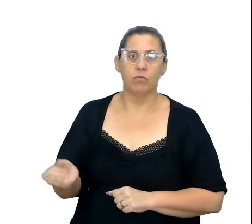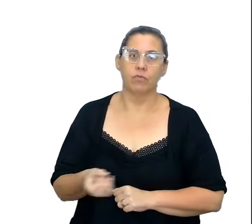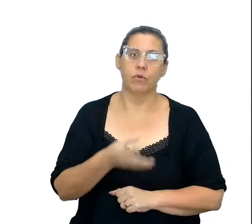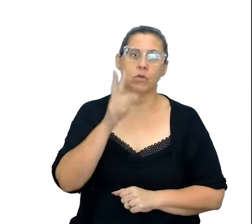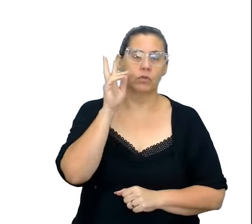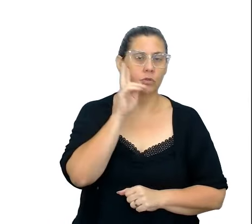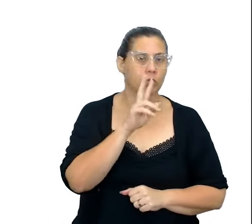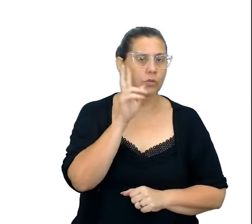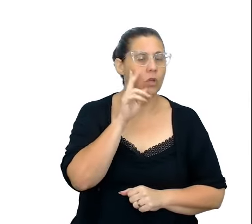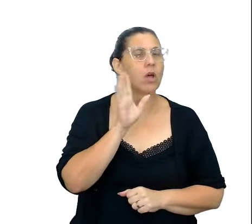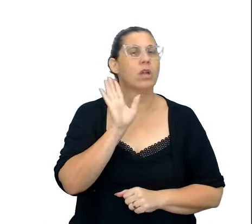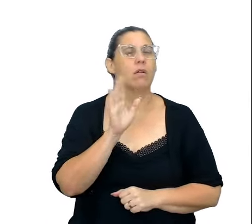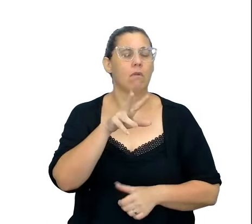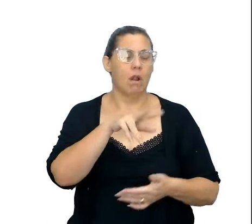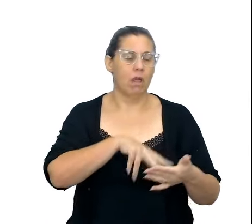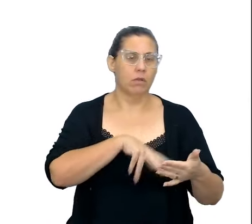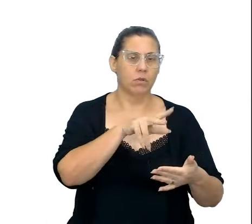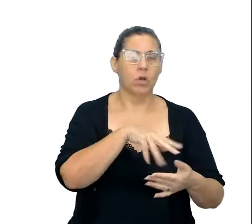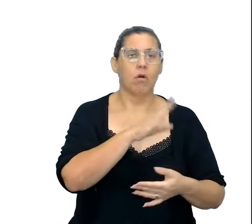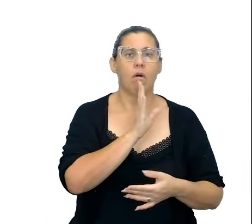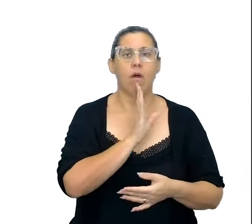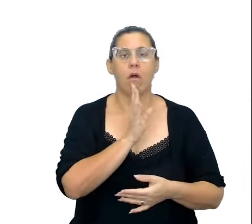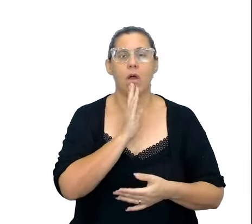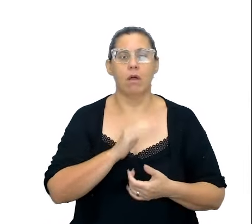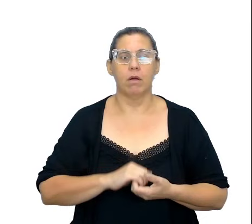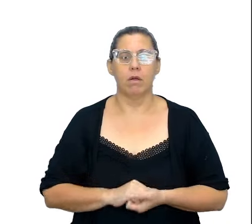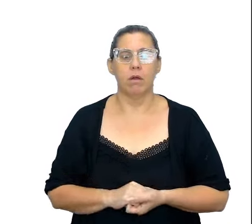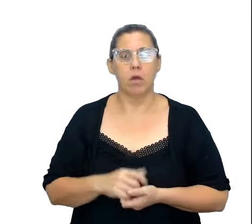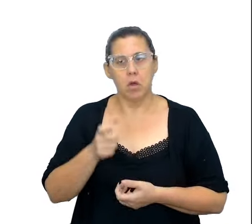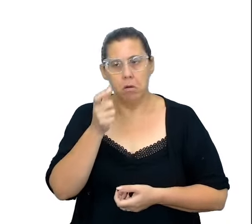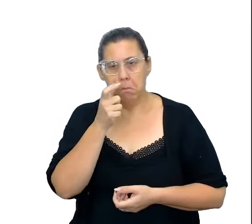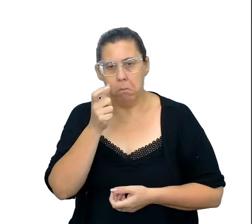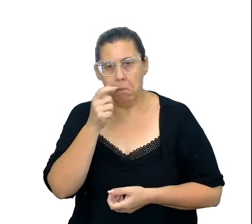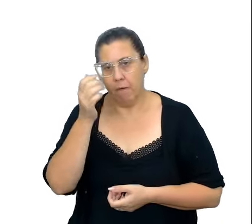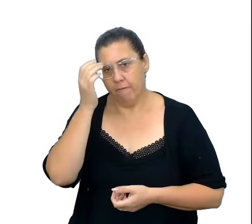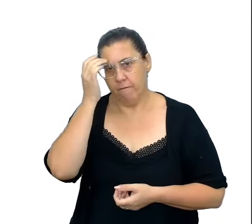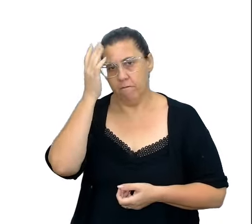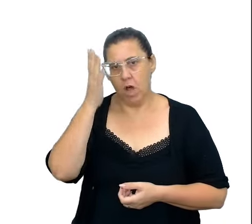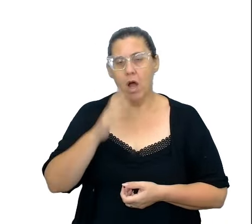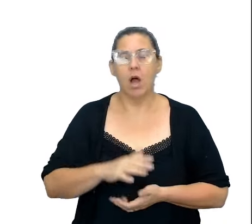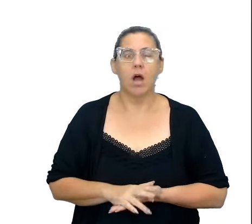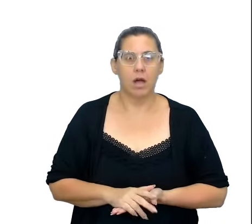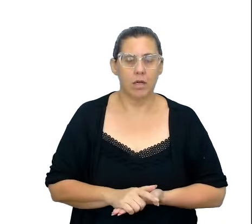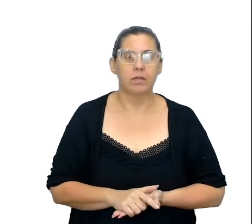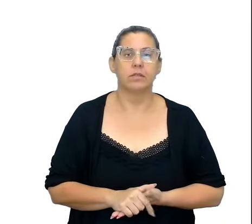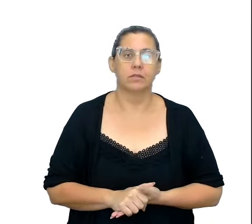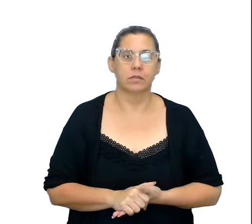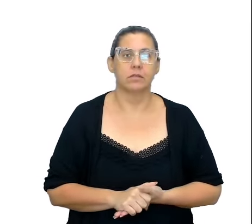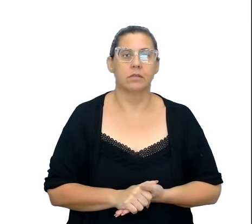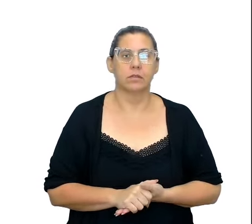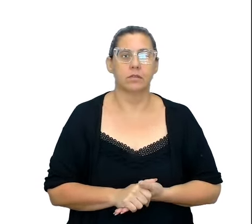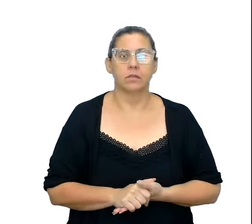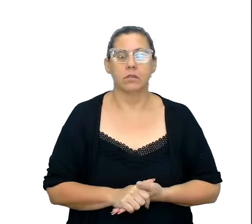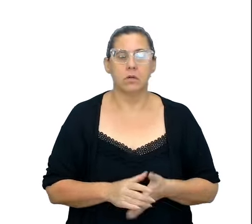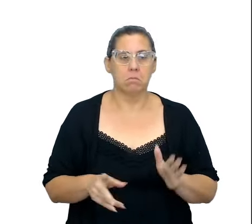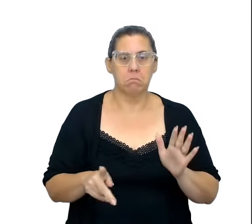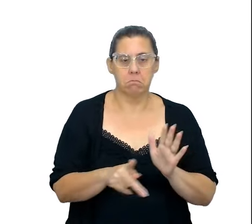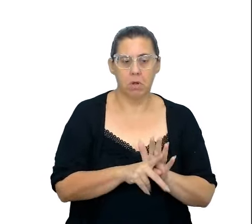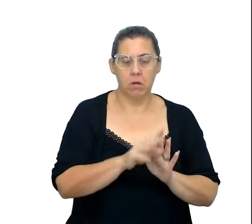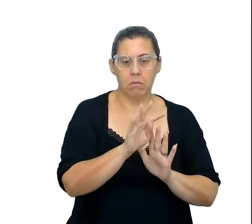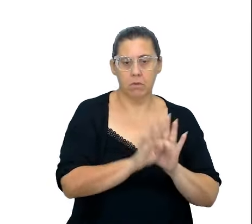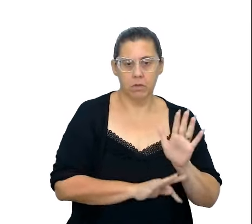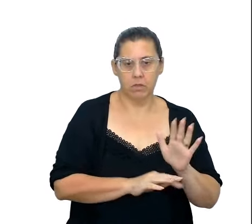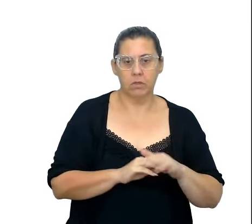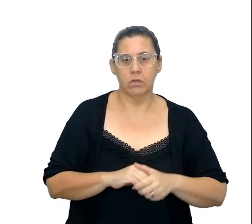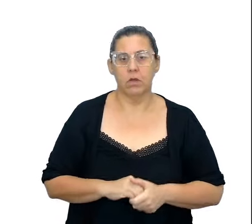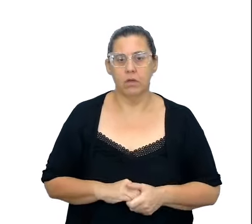já realizou a leitura e que ele já conhece. Então, observem que aqui fica mais fácil para ele produzir o seu próprio texto, né? Uma vez que